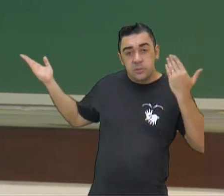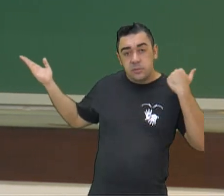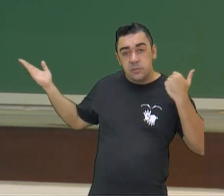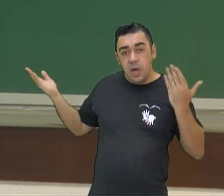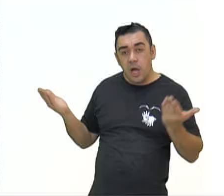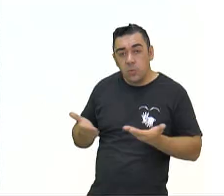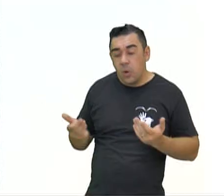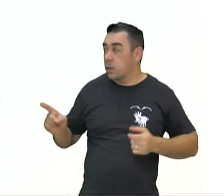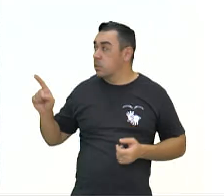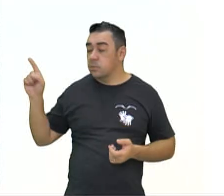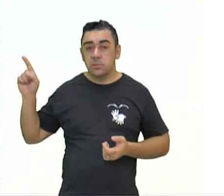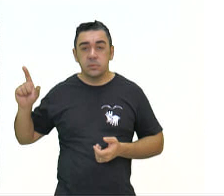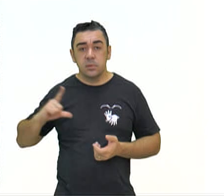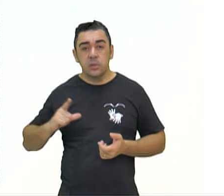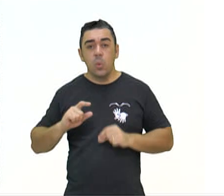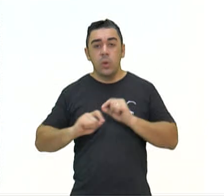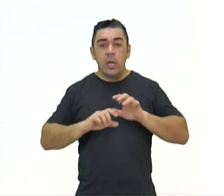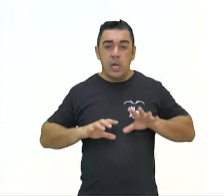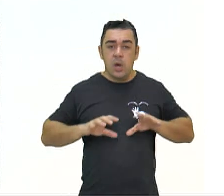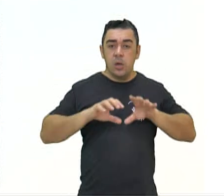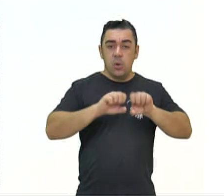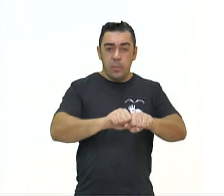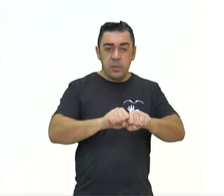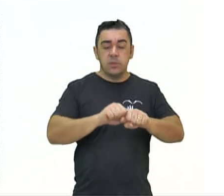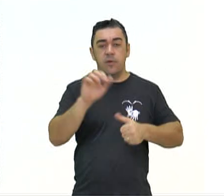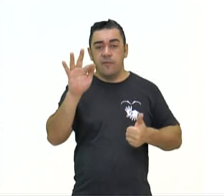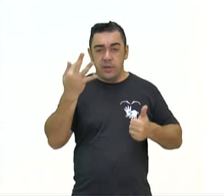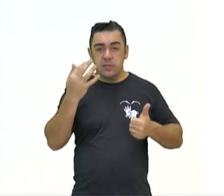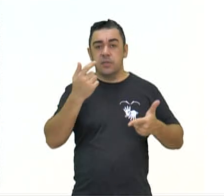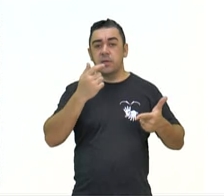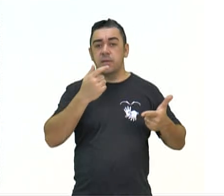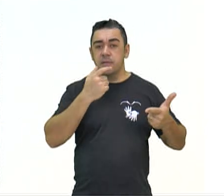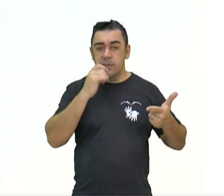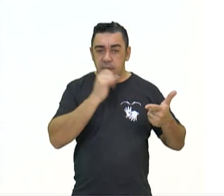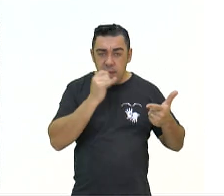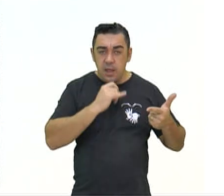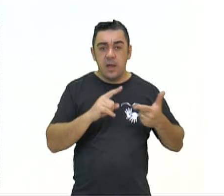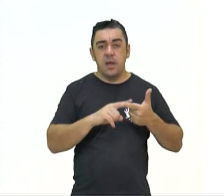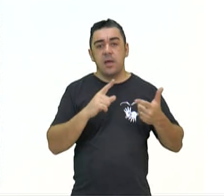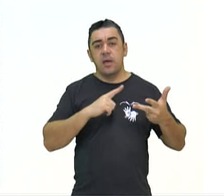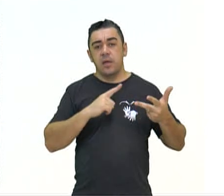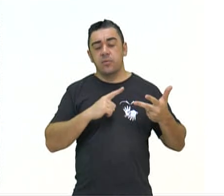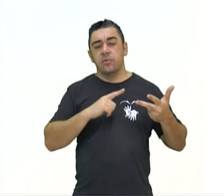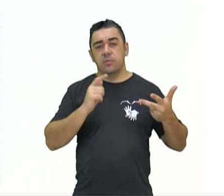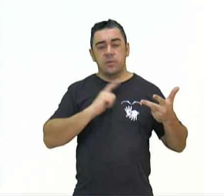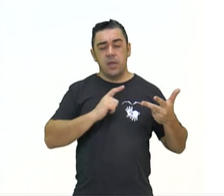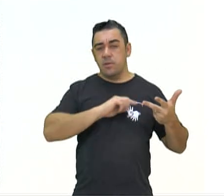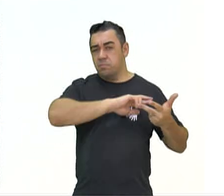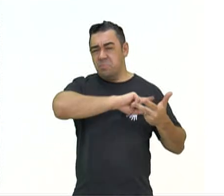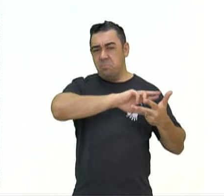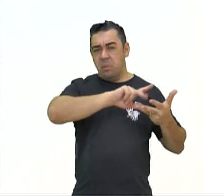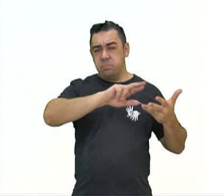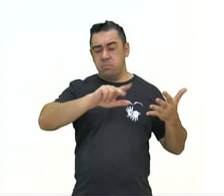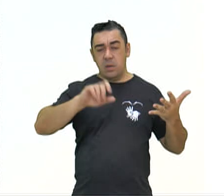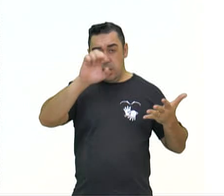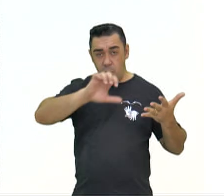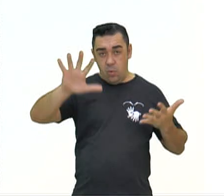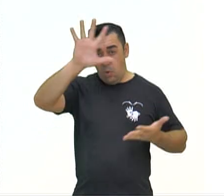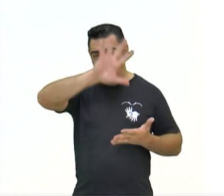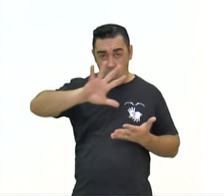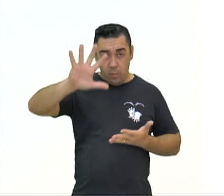sabendo desta ocupação que vai desde franceses, italianos, belgas, espanhóis, portugueses, alemães,